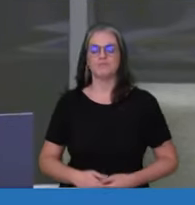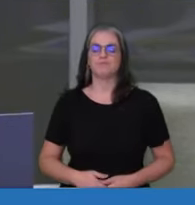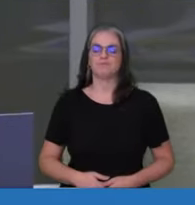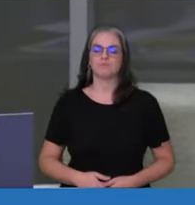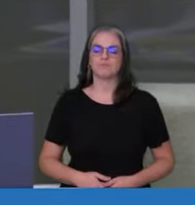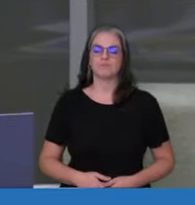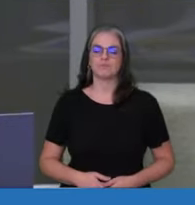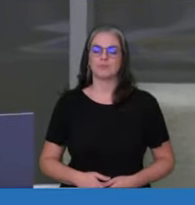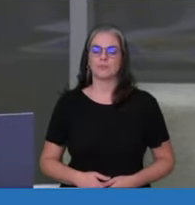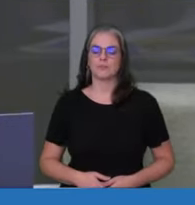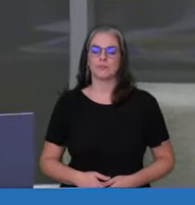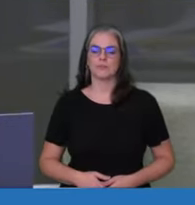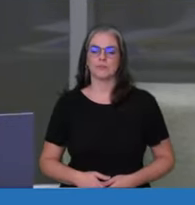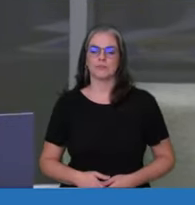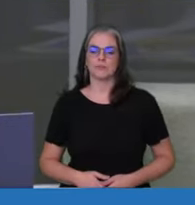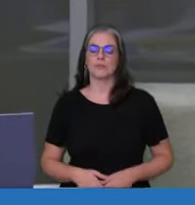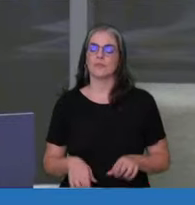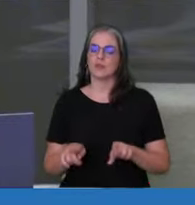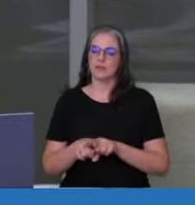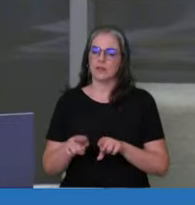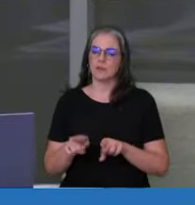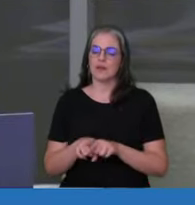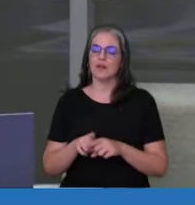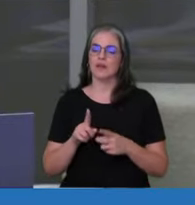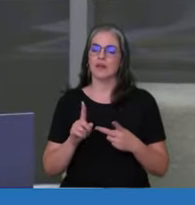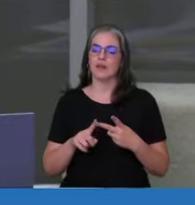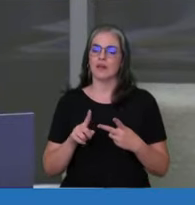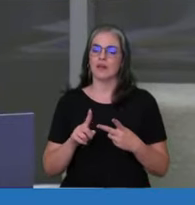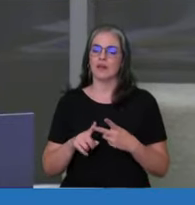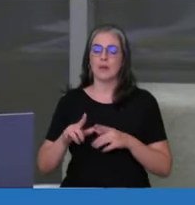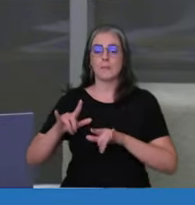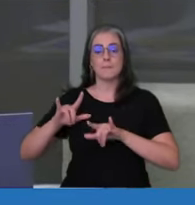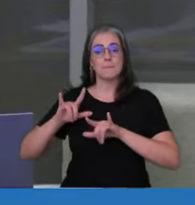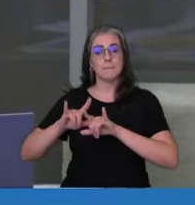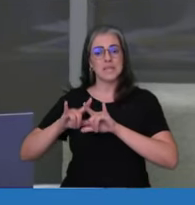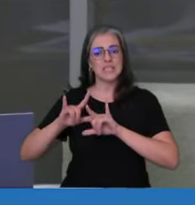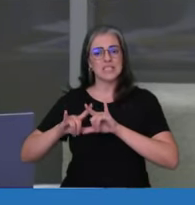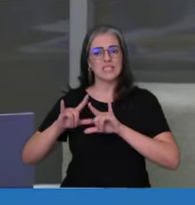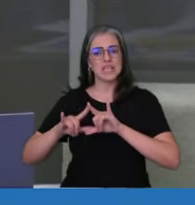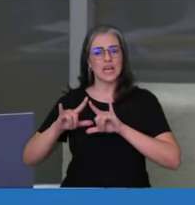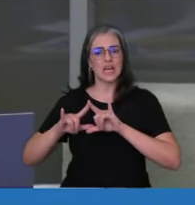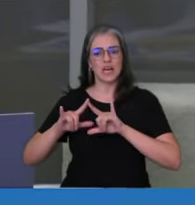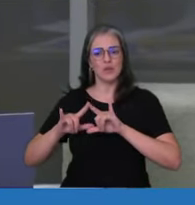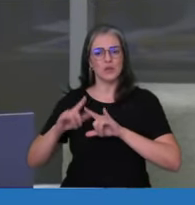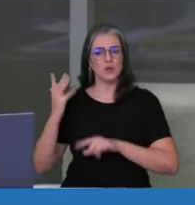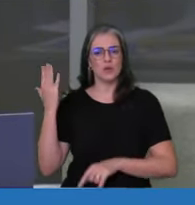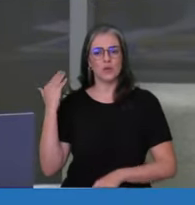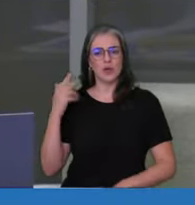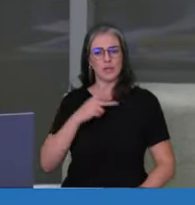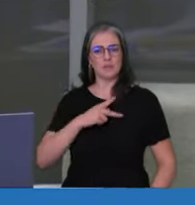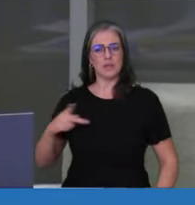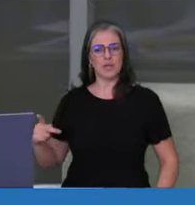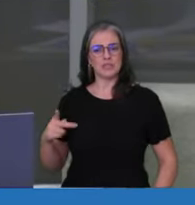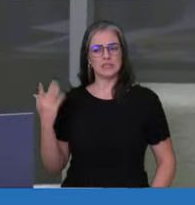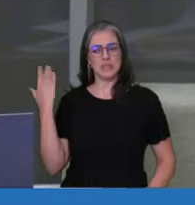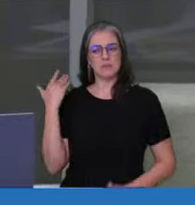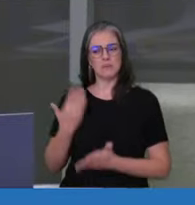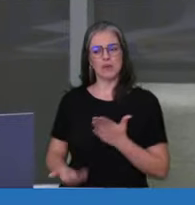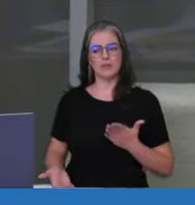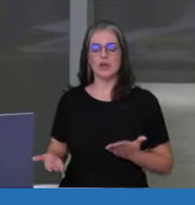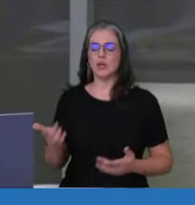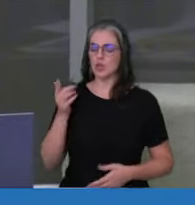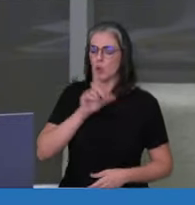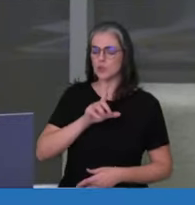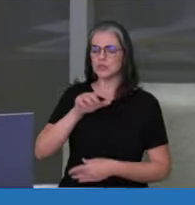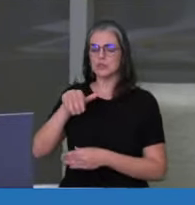porque aquele miliciano que ocupava a cadeira da presidência da República foi derrotado no último ano. Nós pudemos eleger o presidente Lula,